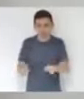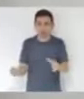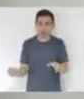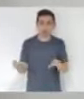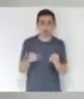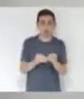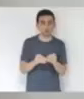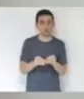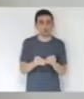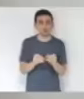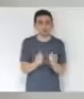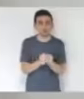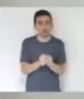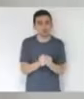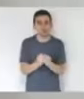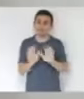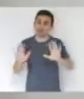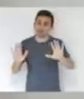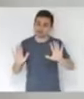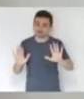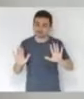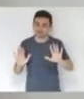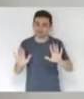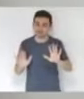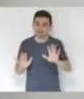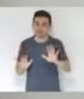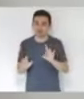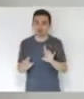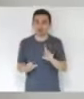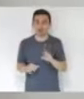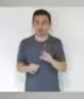seria demagogia da minha parte. O que a gente tem que é concluir essas obras.